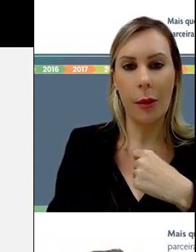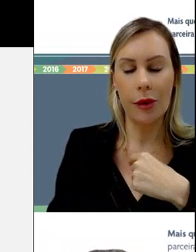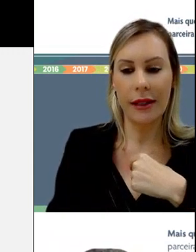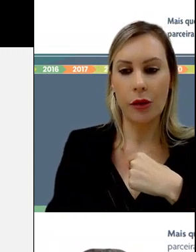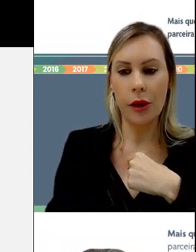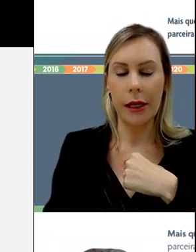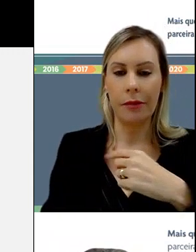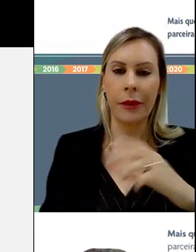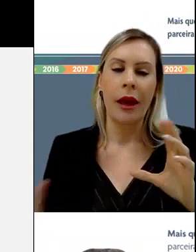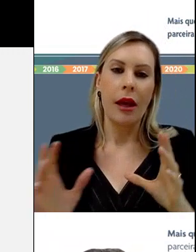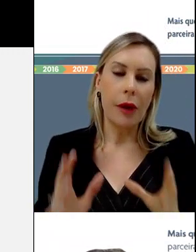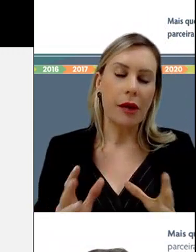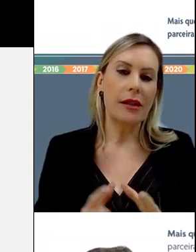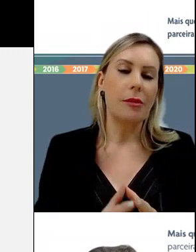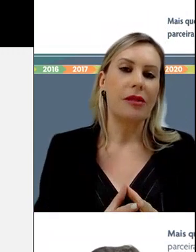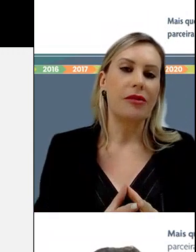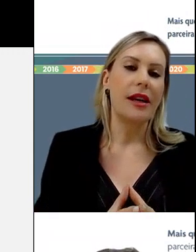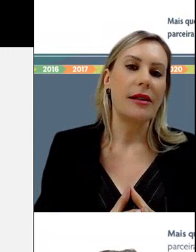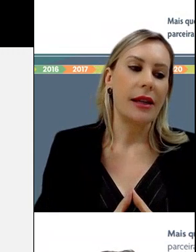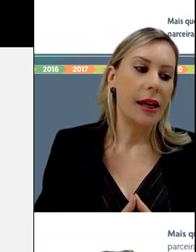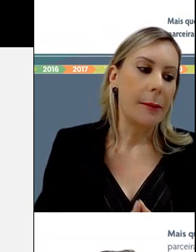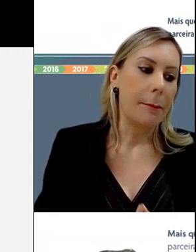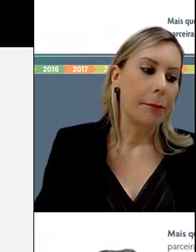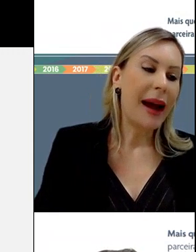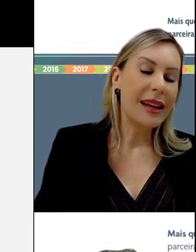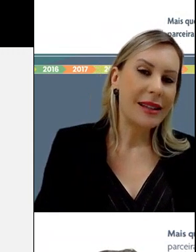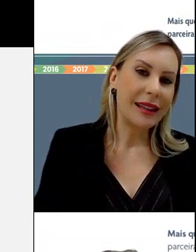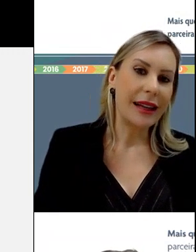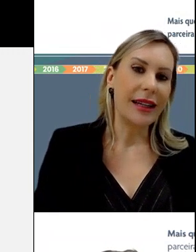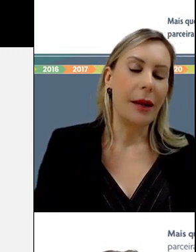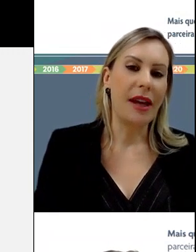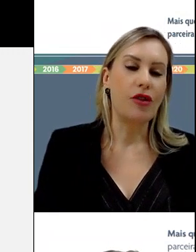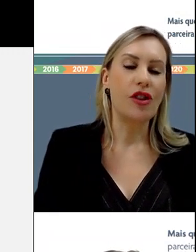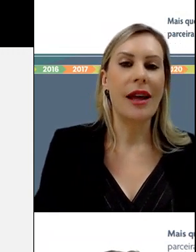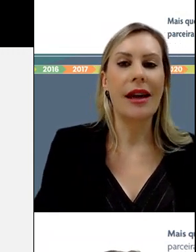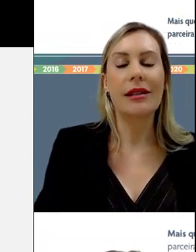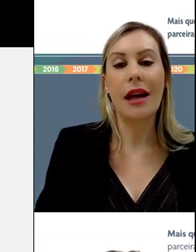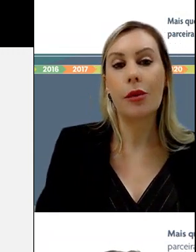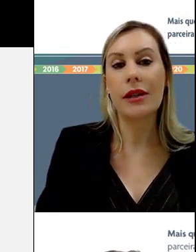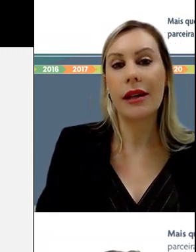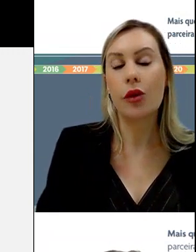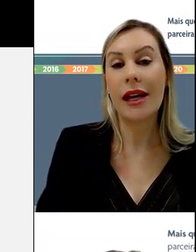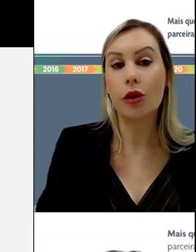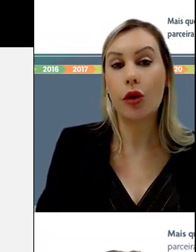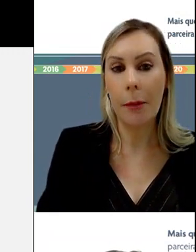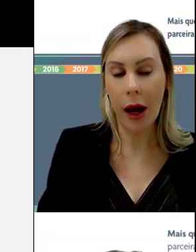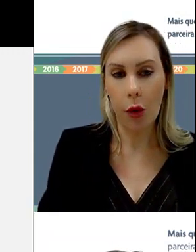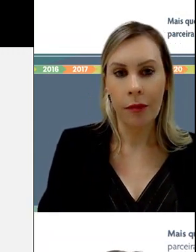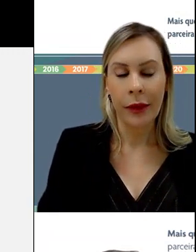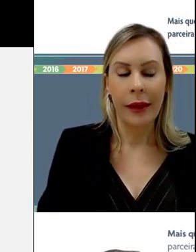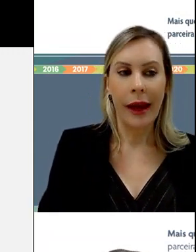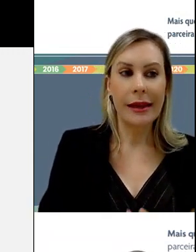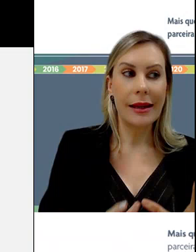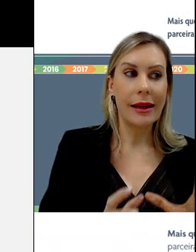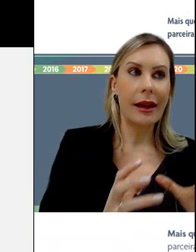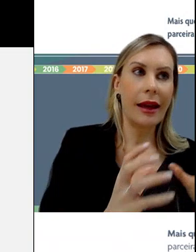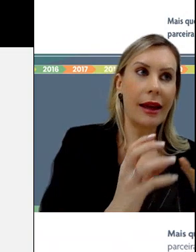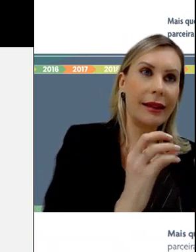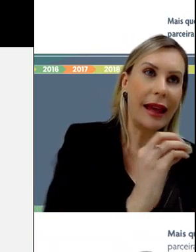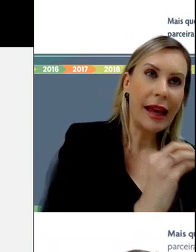da sua aposentadoria. Eu quero trazer para vocês aqui, mais detalhadamente, as regras da aposentadoria normal,